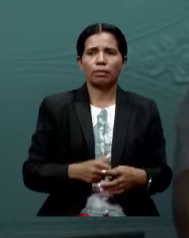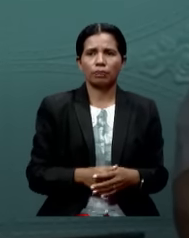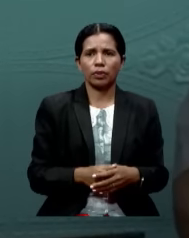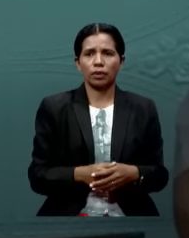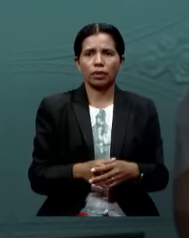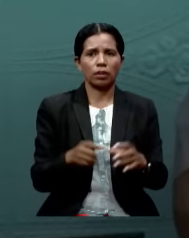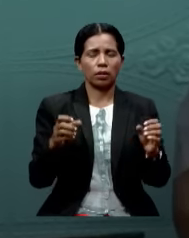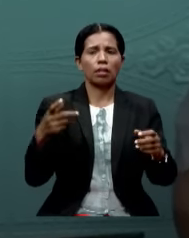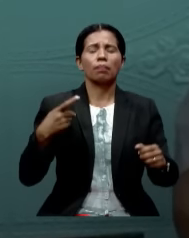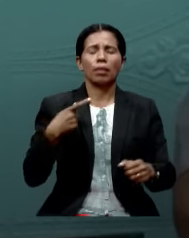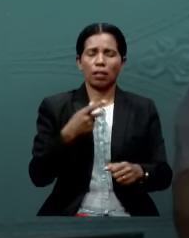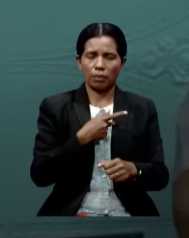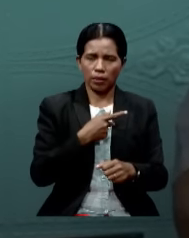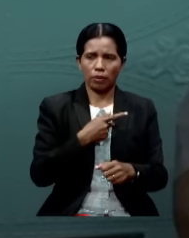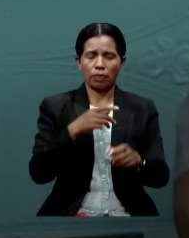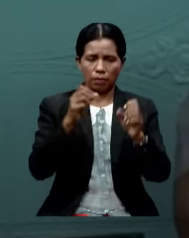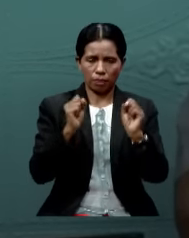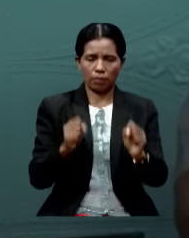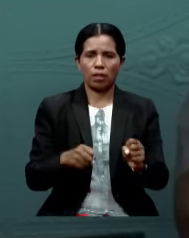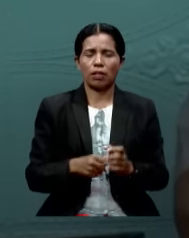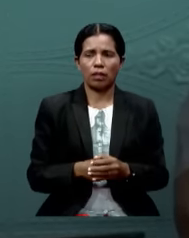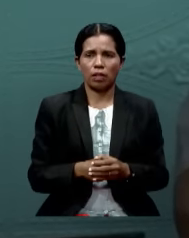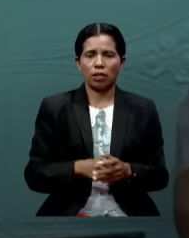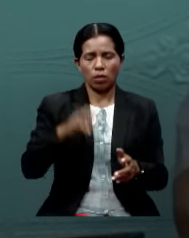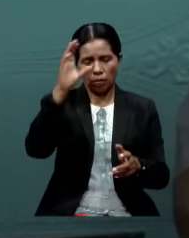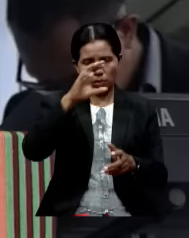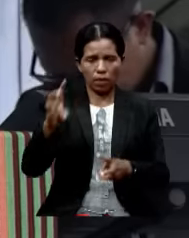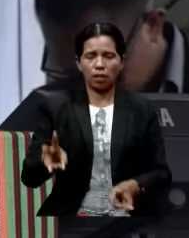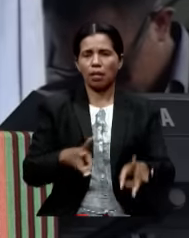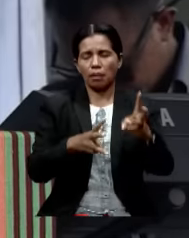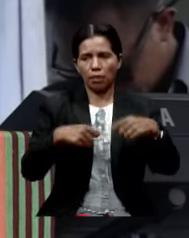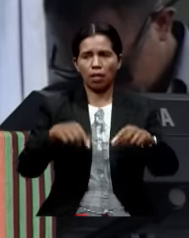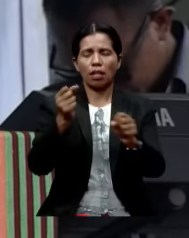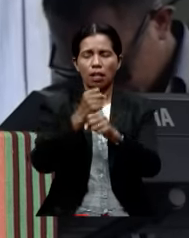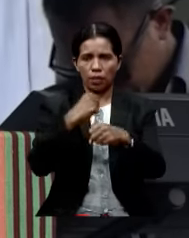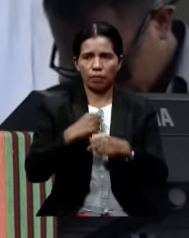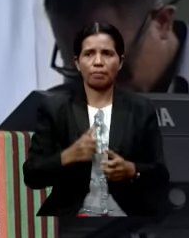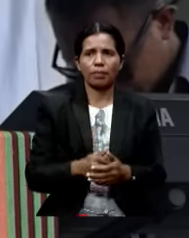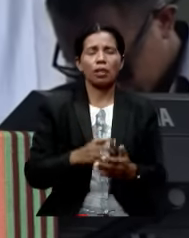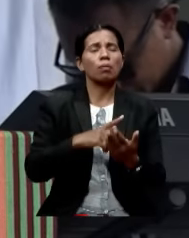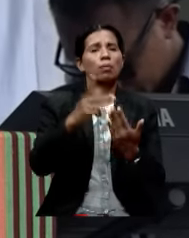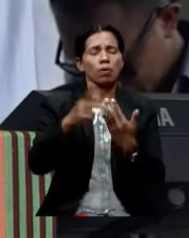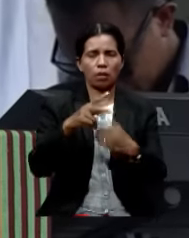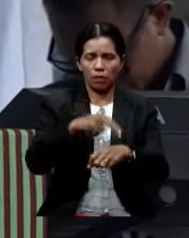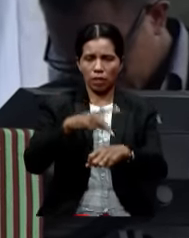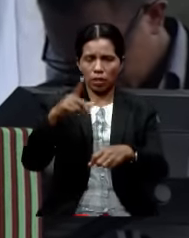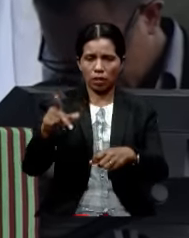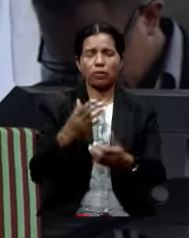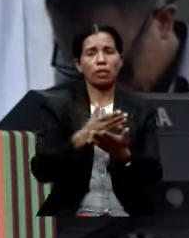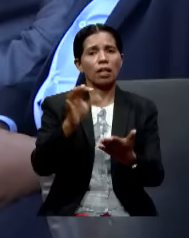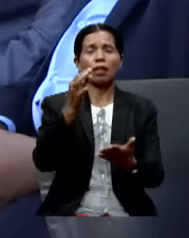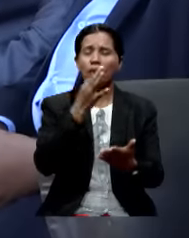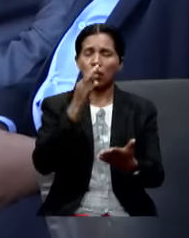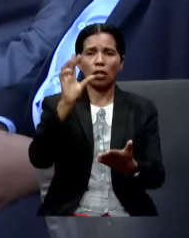mas o parlamento bele bucada lá mais. Programa Nacional Cesta Básica Fase da Huluk, o